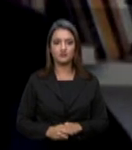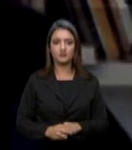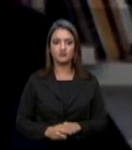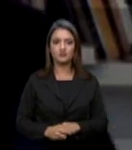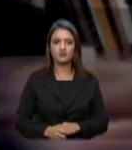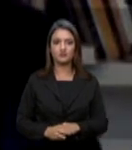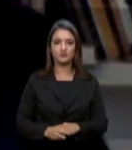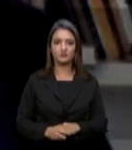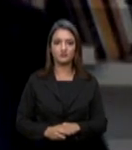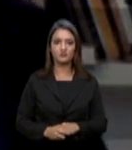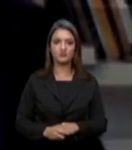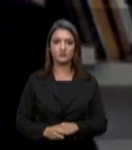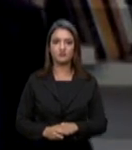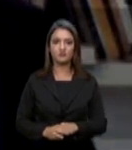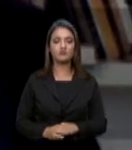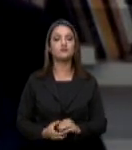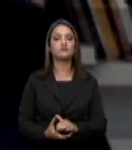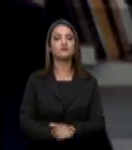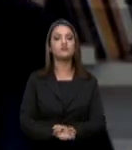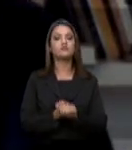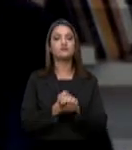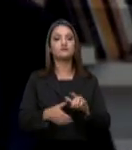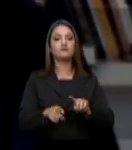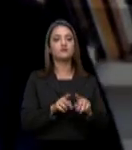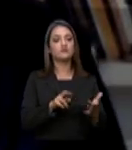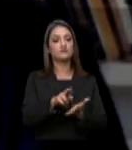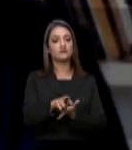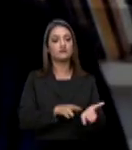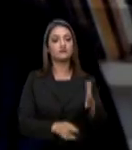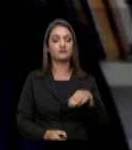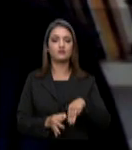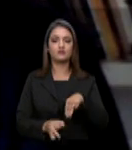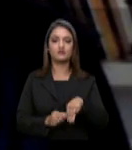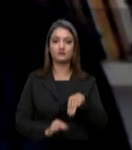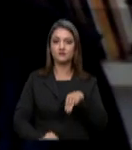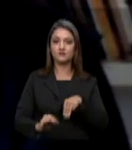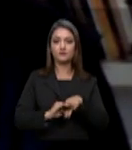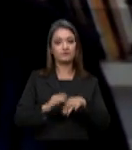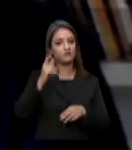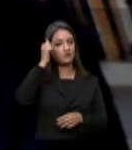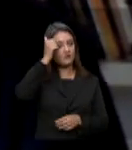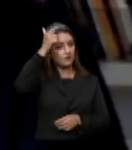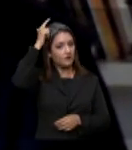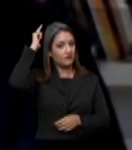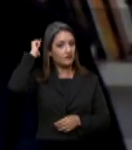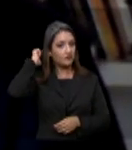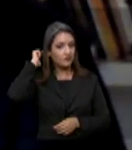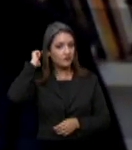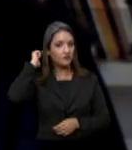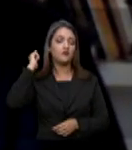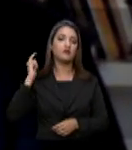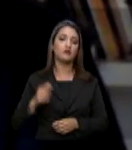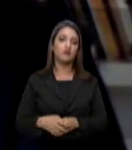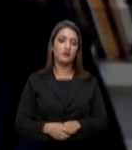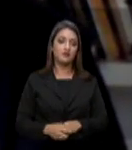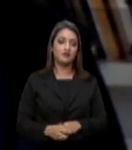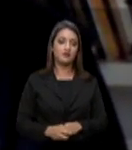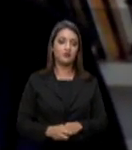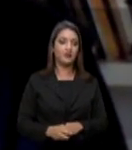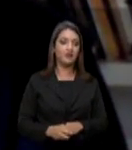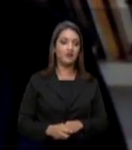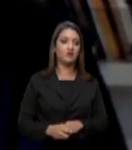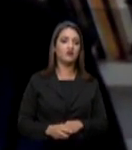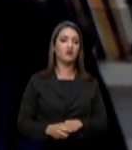oi oi me tira relator Ministro Alexandre de Moraes por esse primoroso